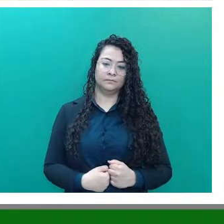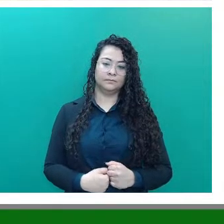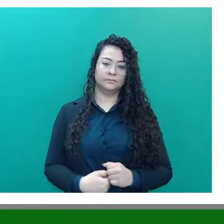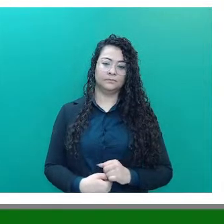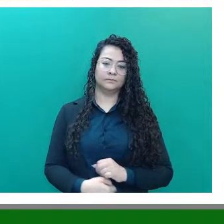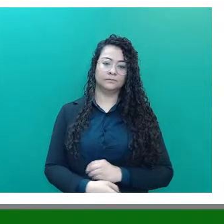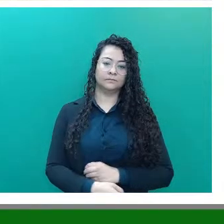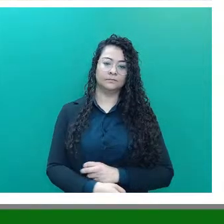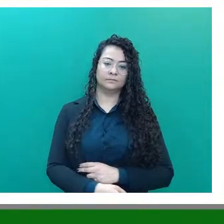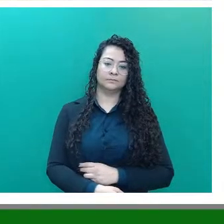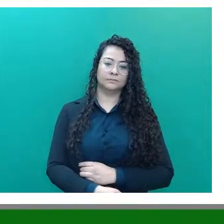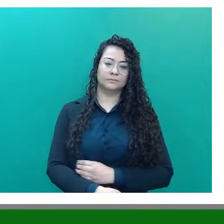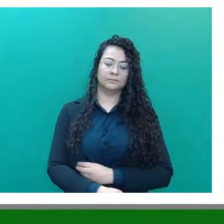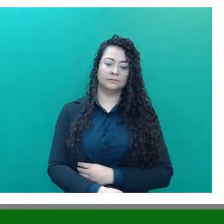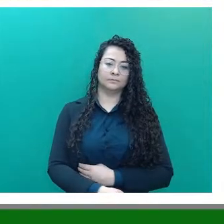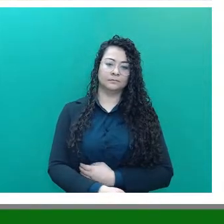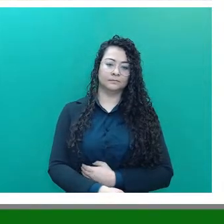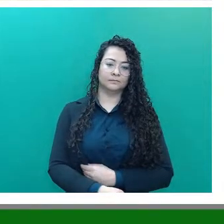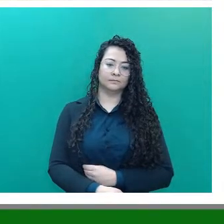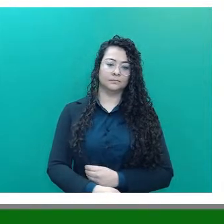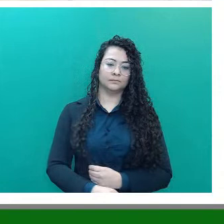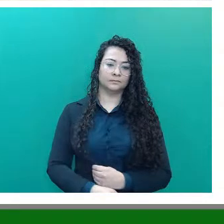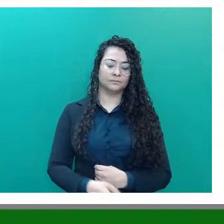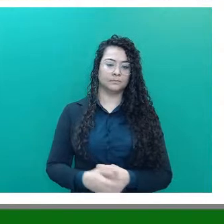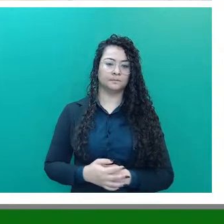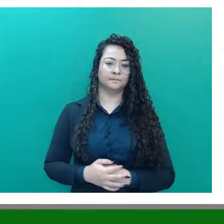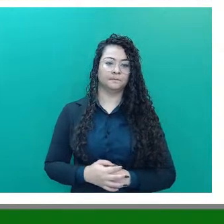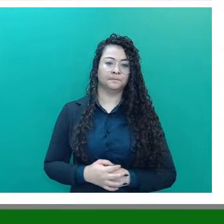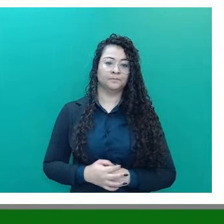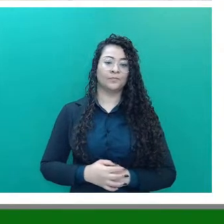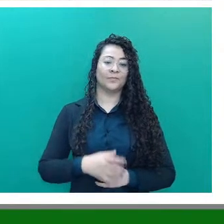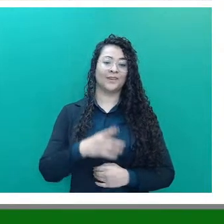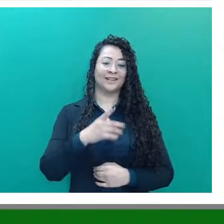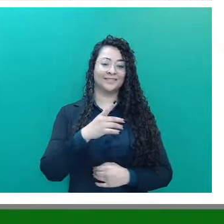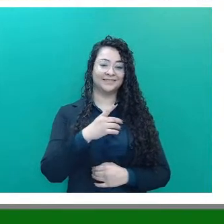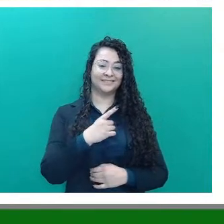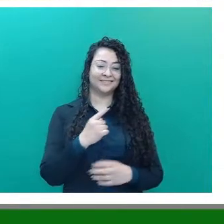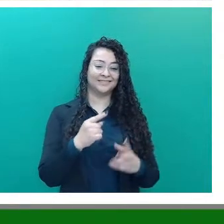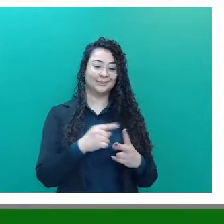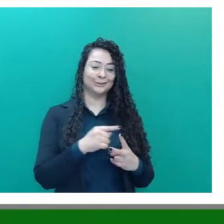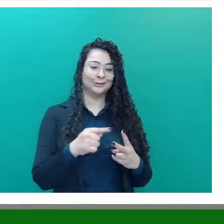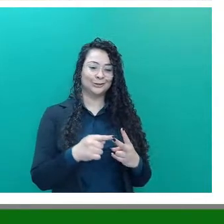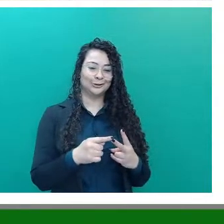Ah, tá. Tem dois pontos que falam disso aqui, tá? Deixa eu juntar as coisas aqui.